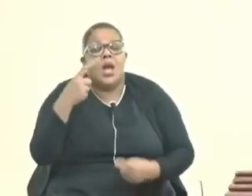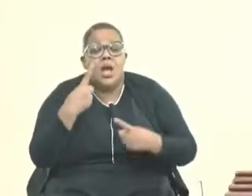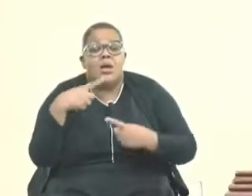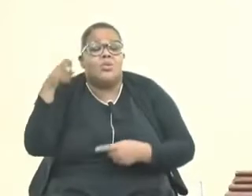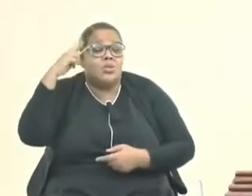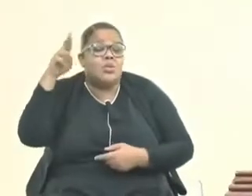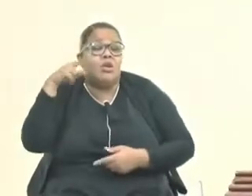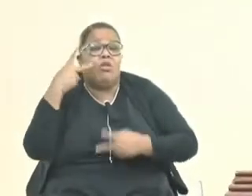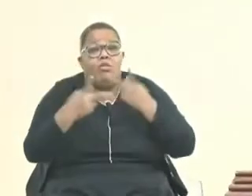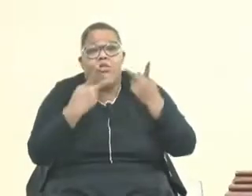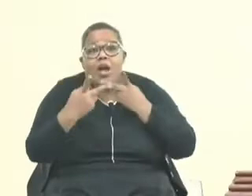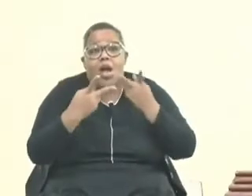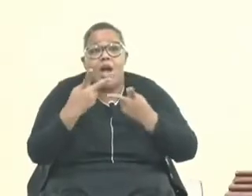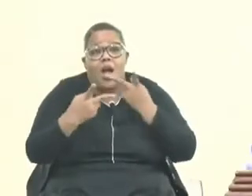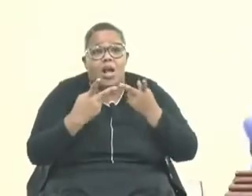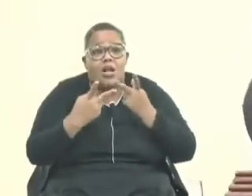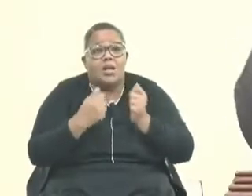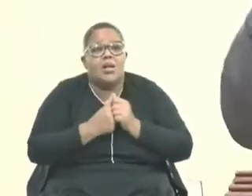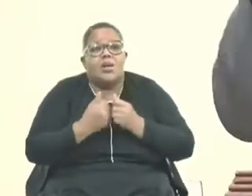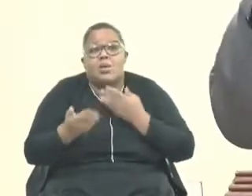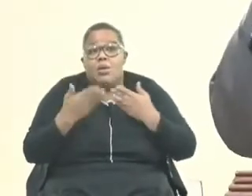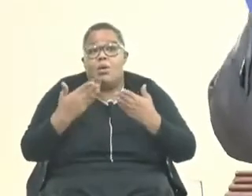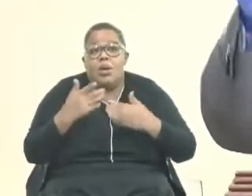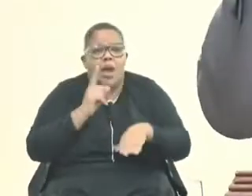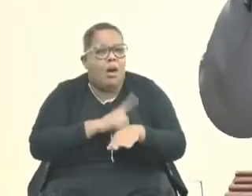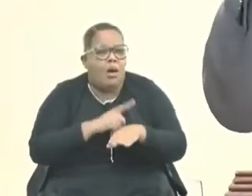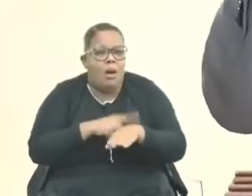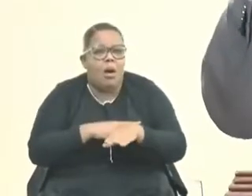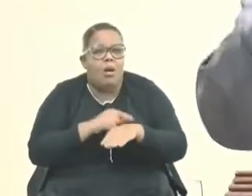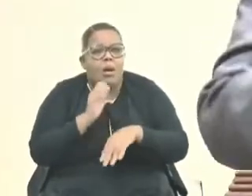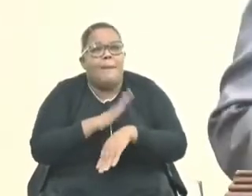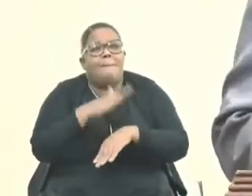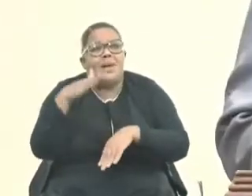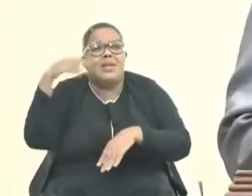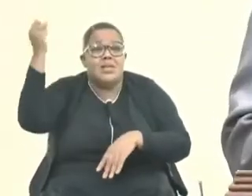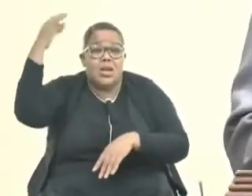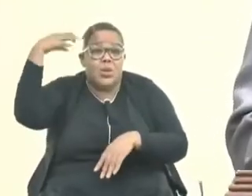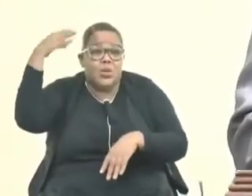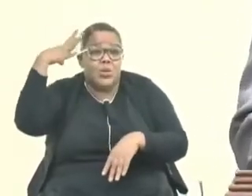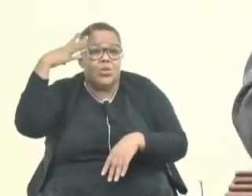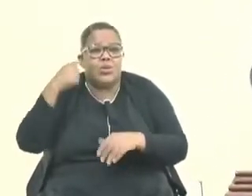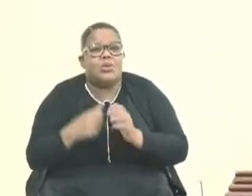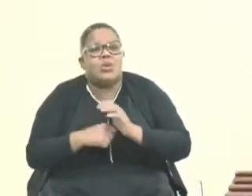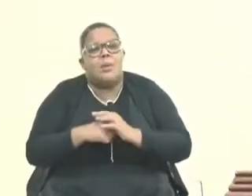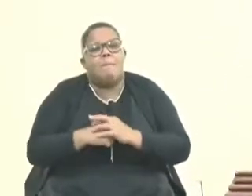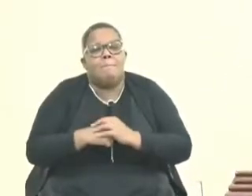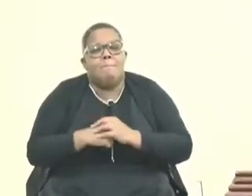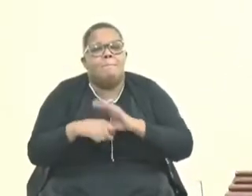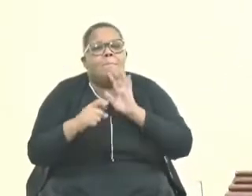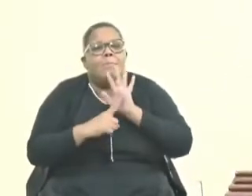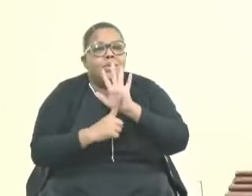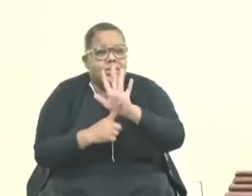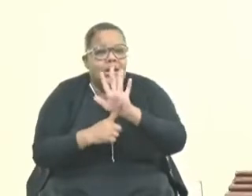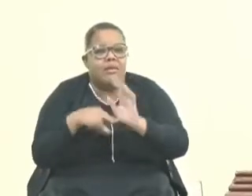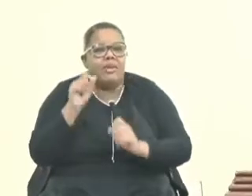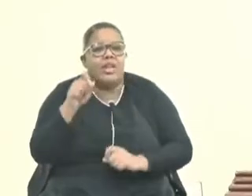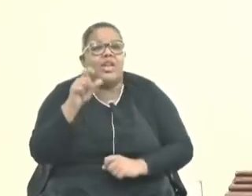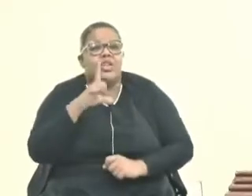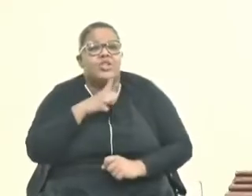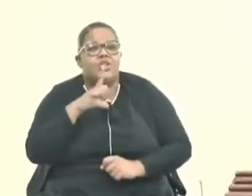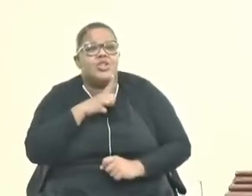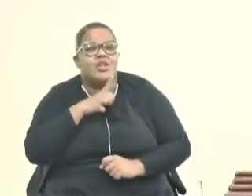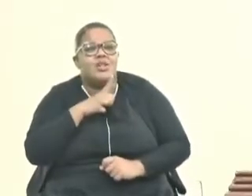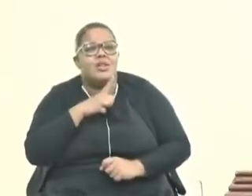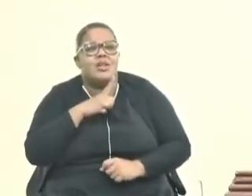mas a lâmpada representava que ainda tinha alguém acordado e esse a lâmpada estava